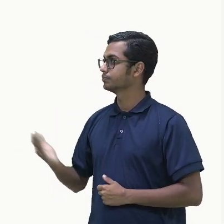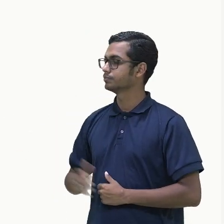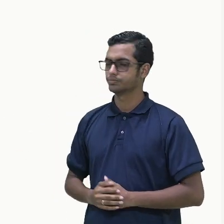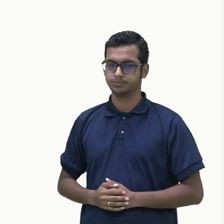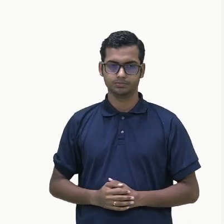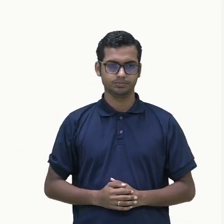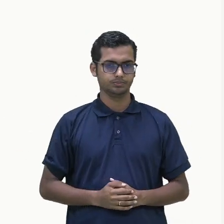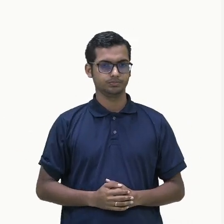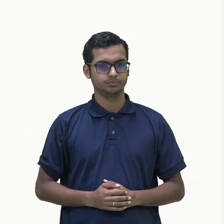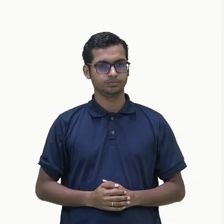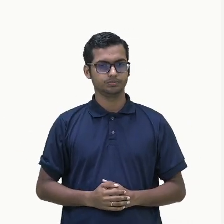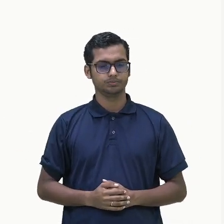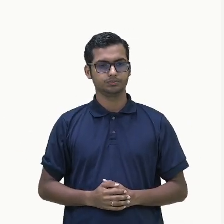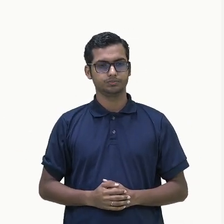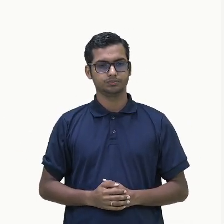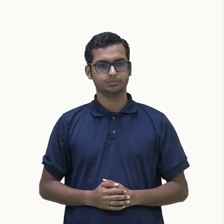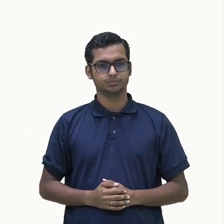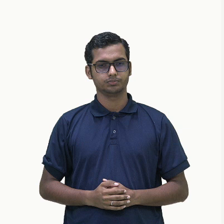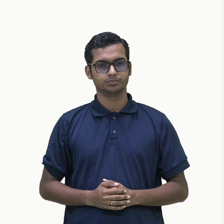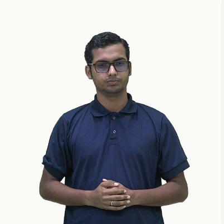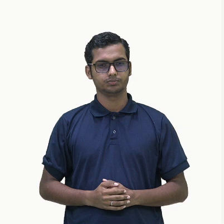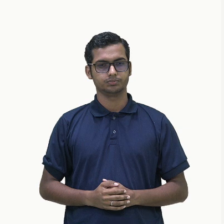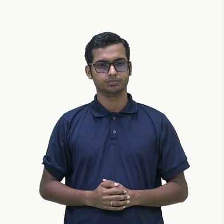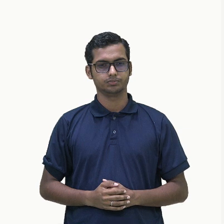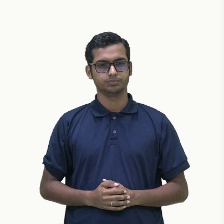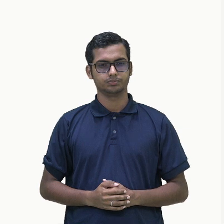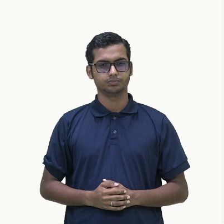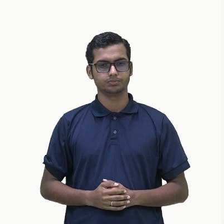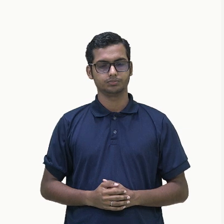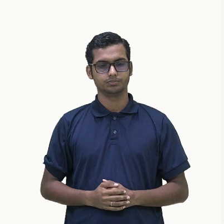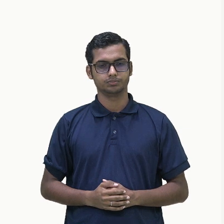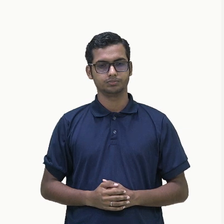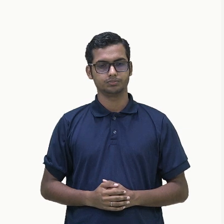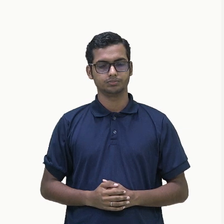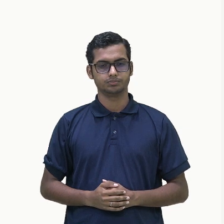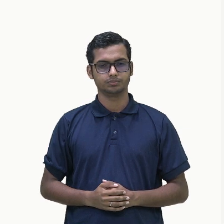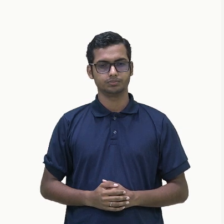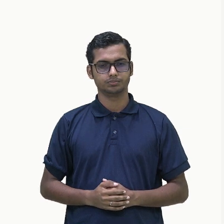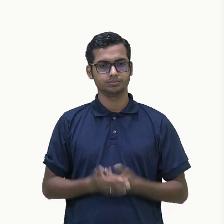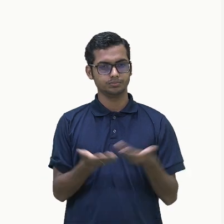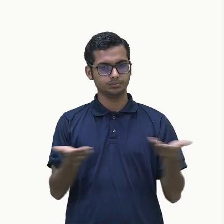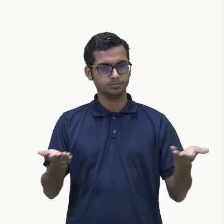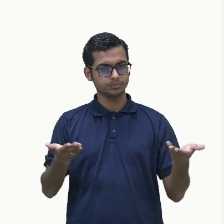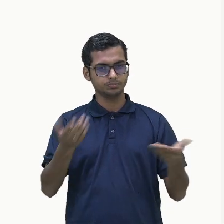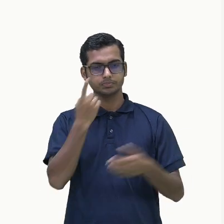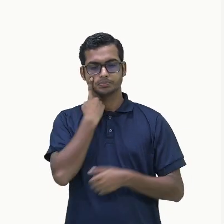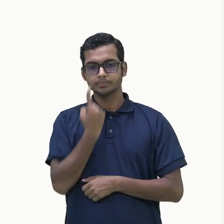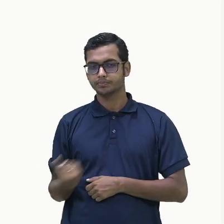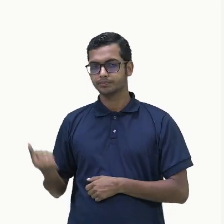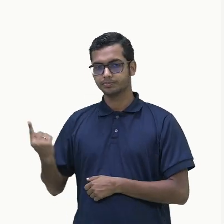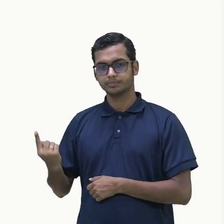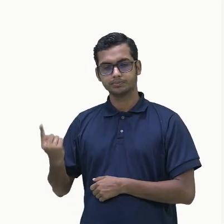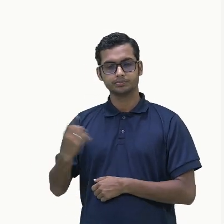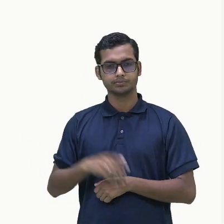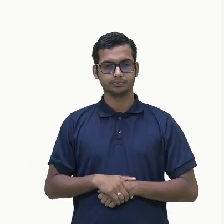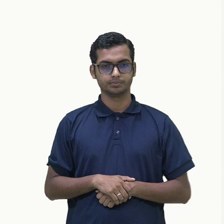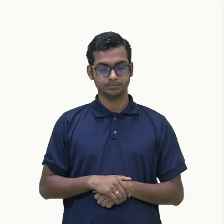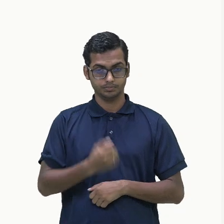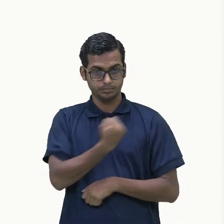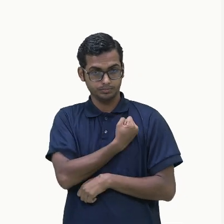denominador, ou numerador da segunda vezes o